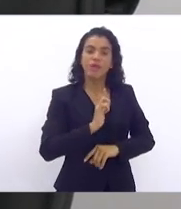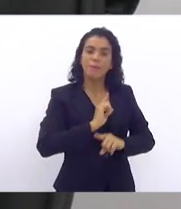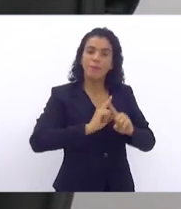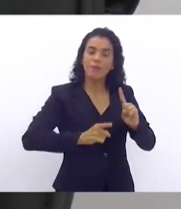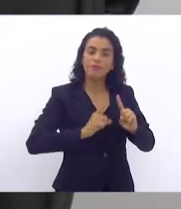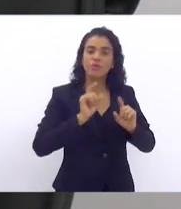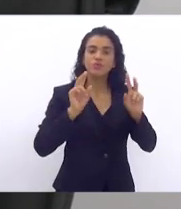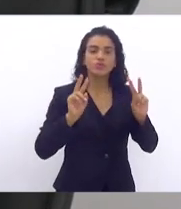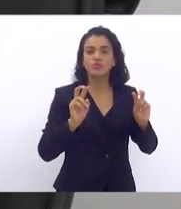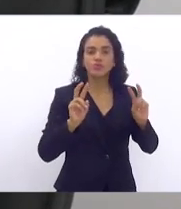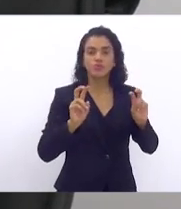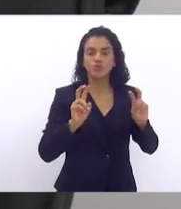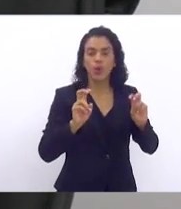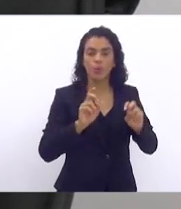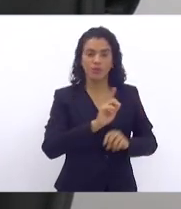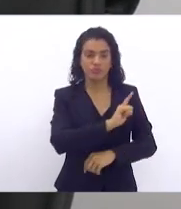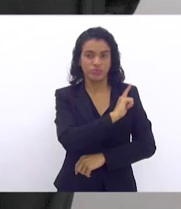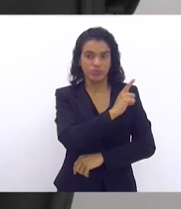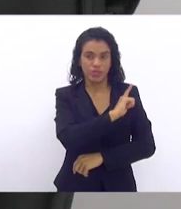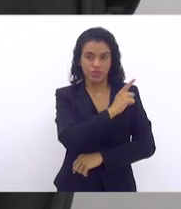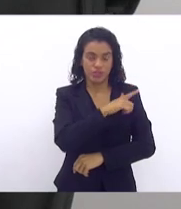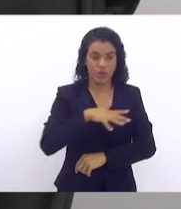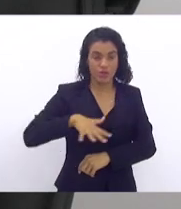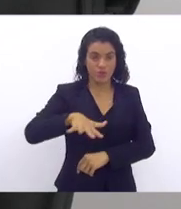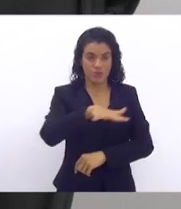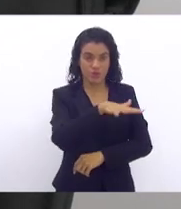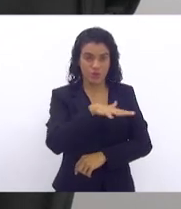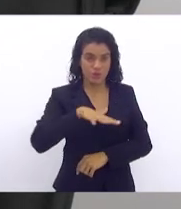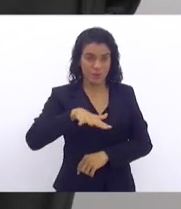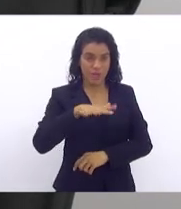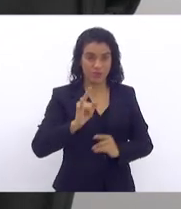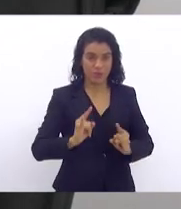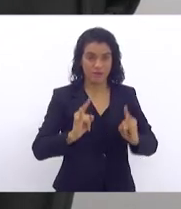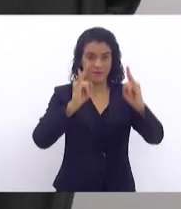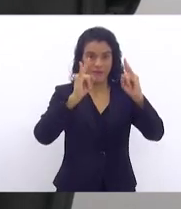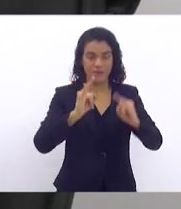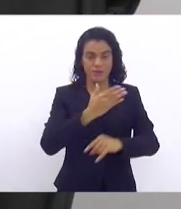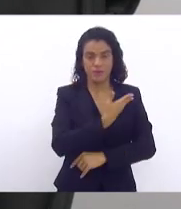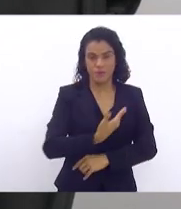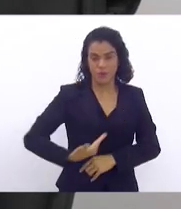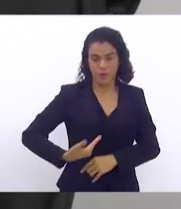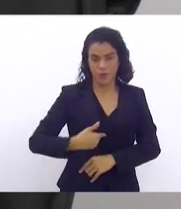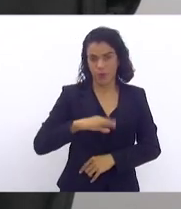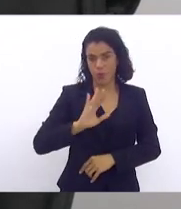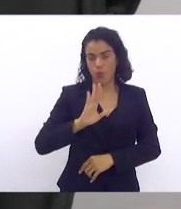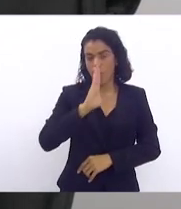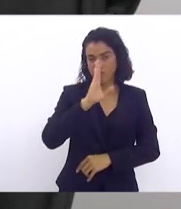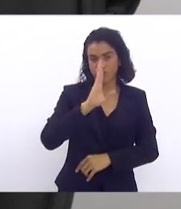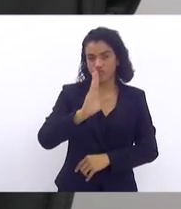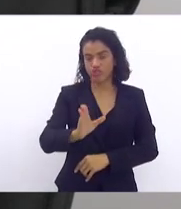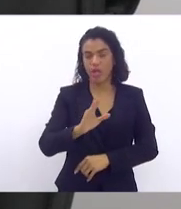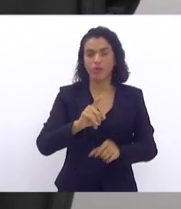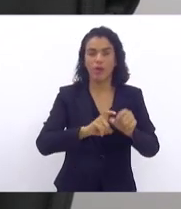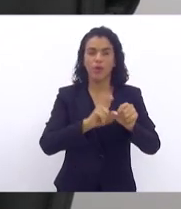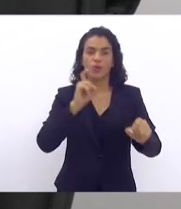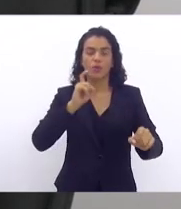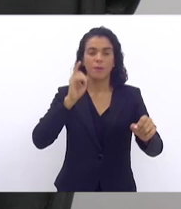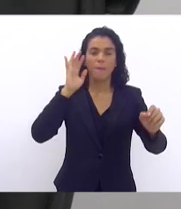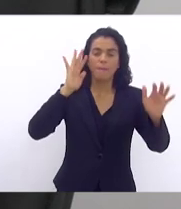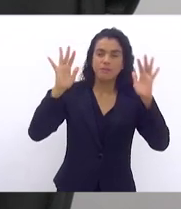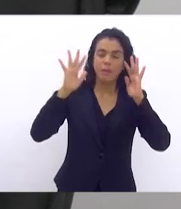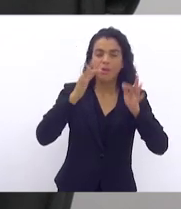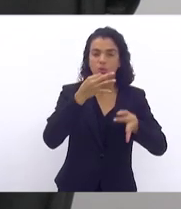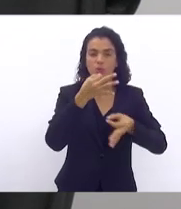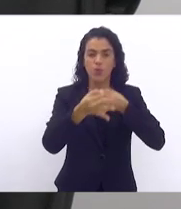mais no sentido da gestão do espaço público, do edifício, e não interfere diretamente na autonomia de pensamento